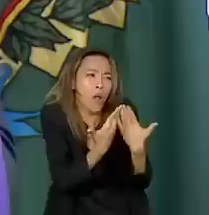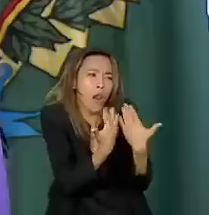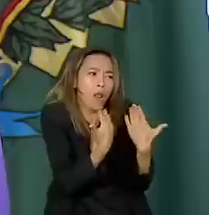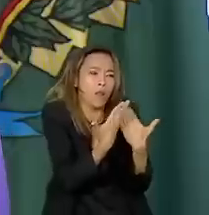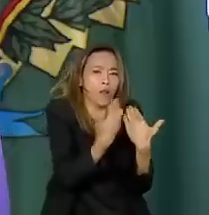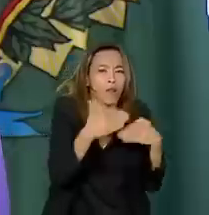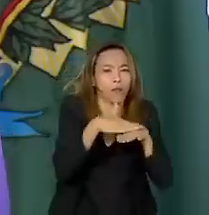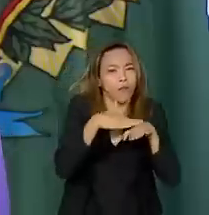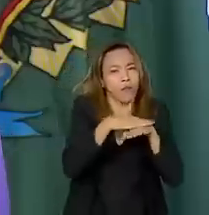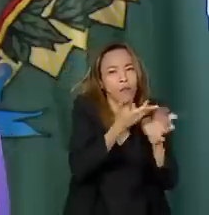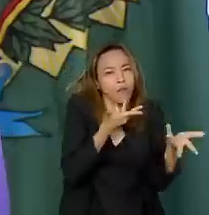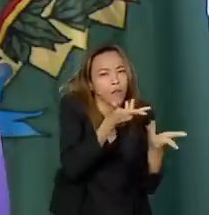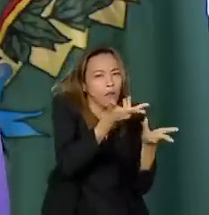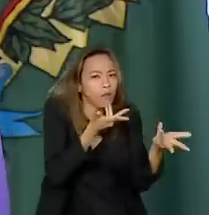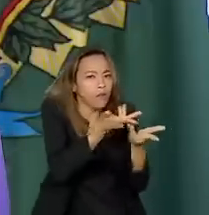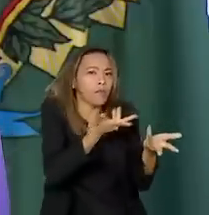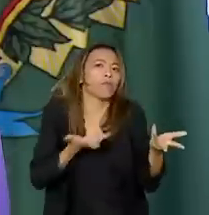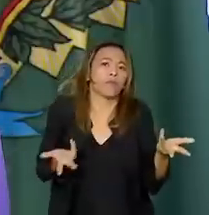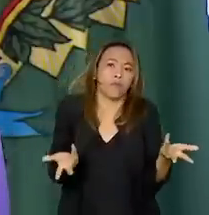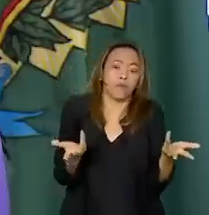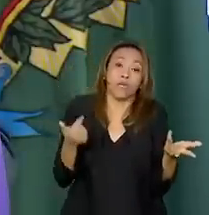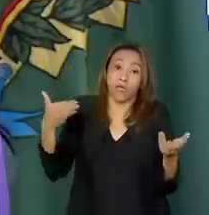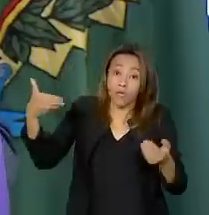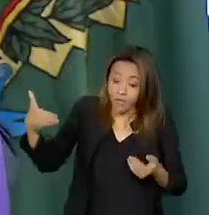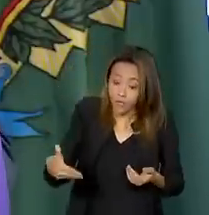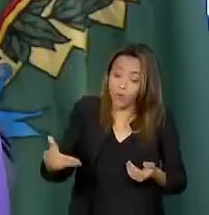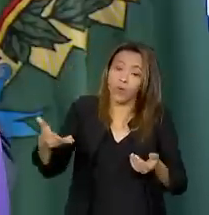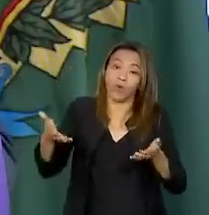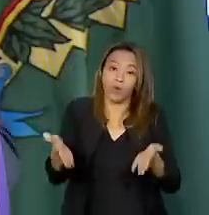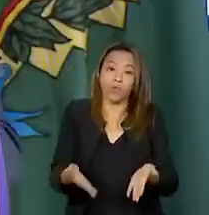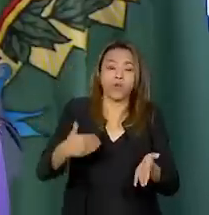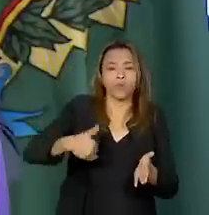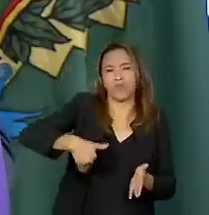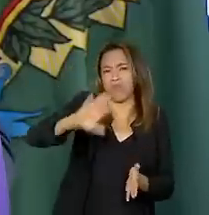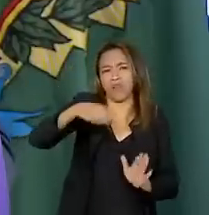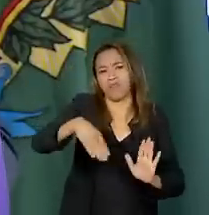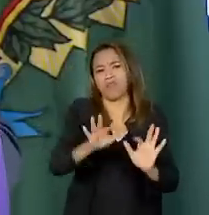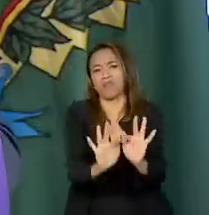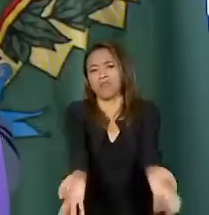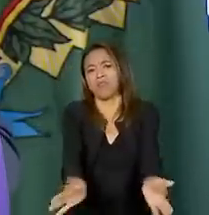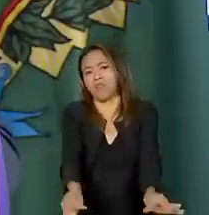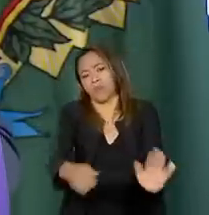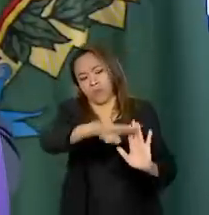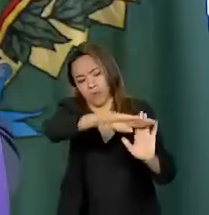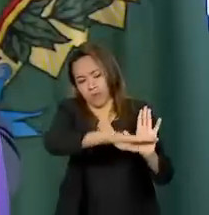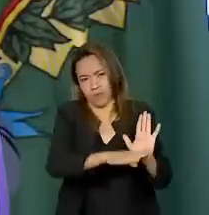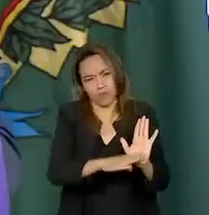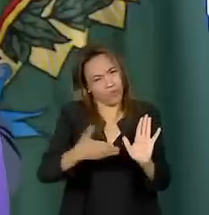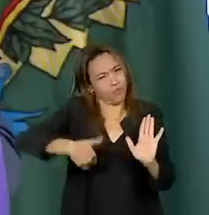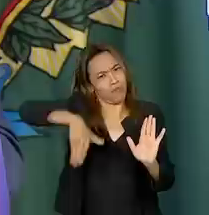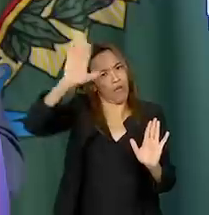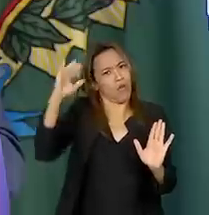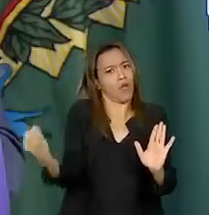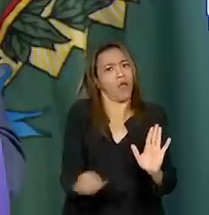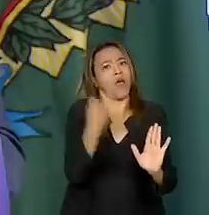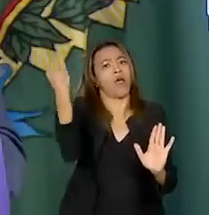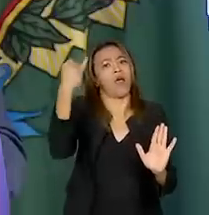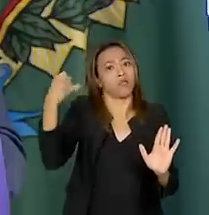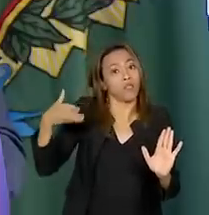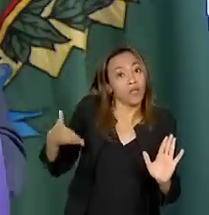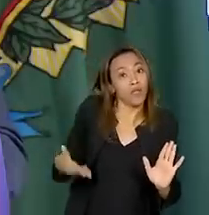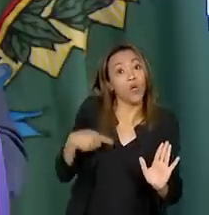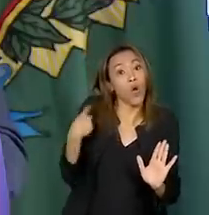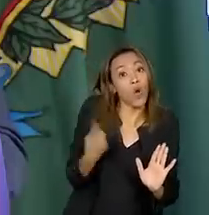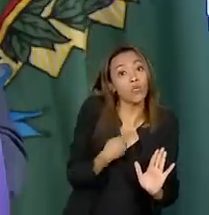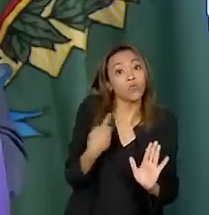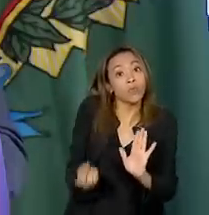ato é mais do que um programa de criação de uma indústria na área da saúde. Nós estamos